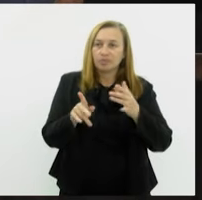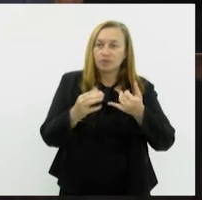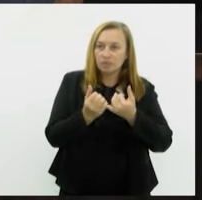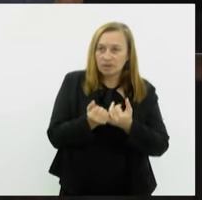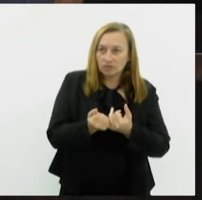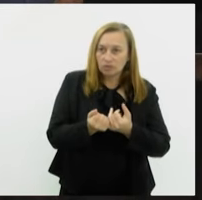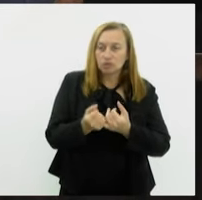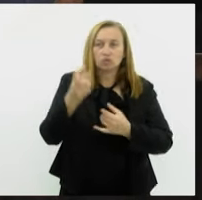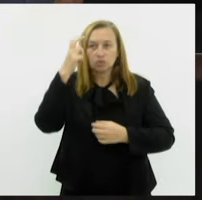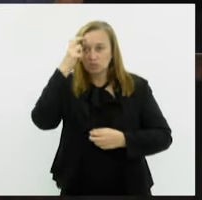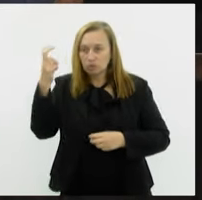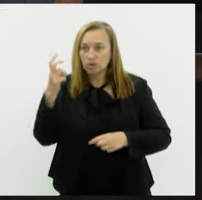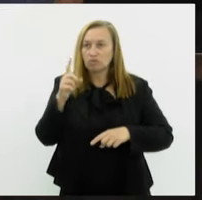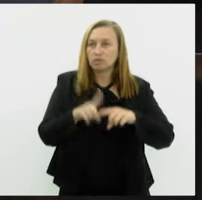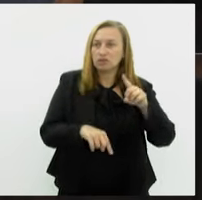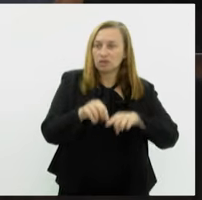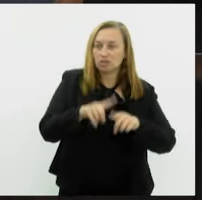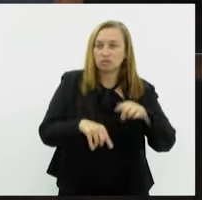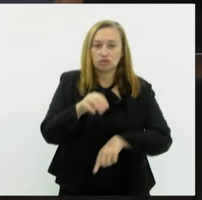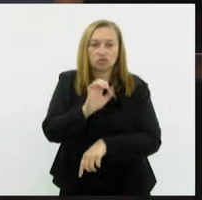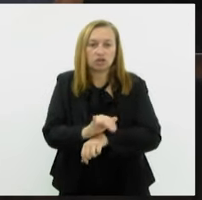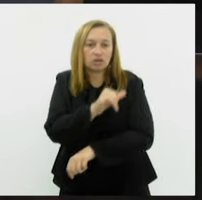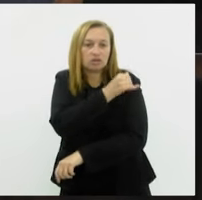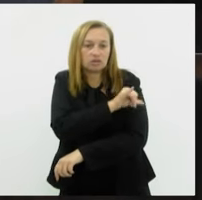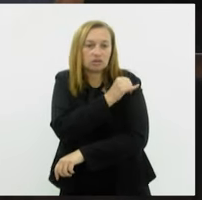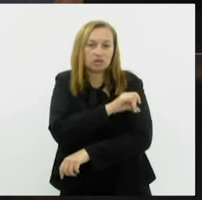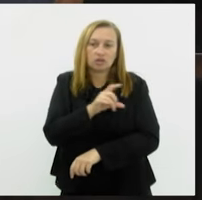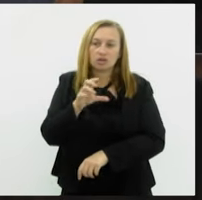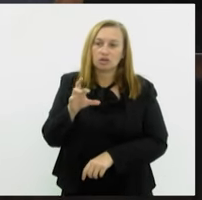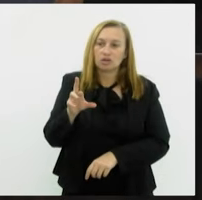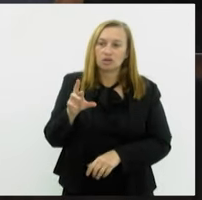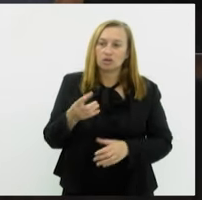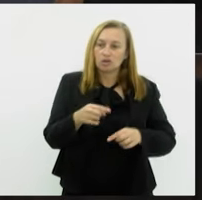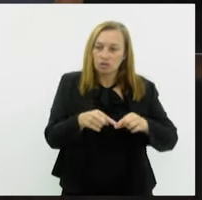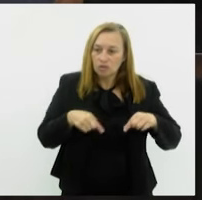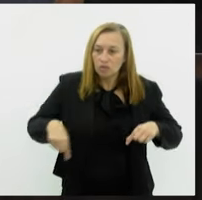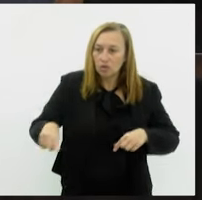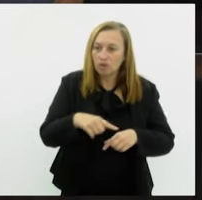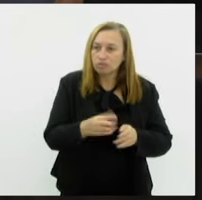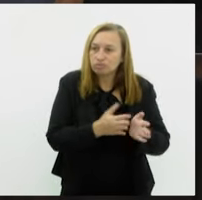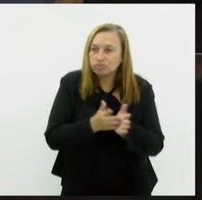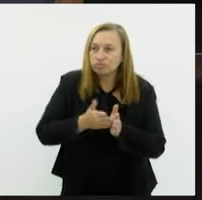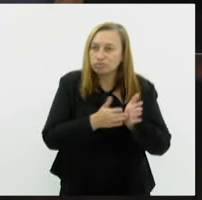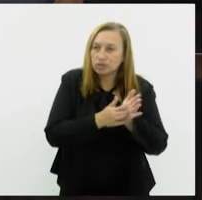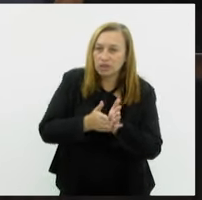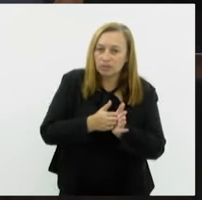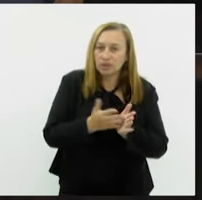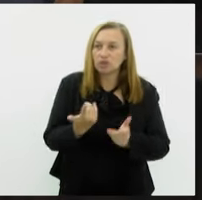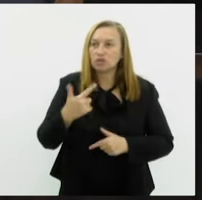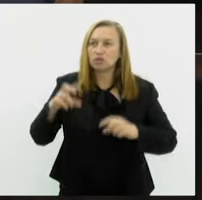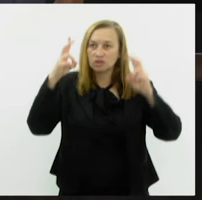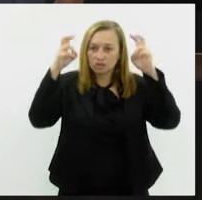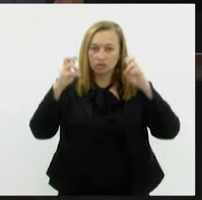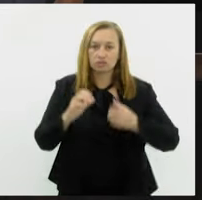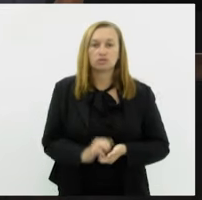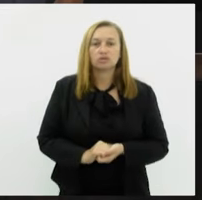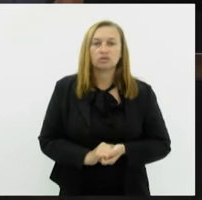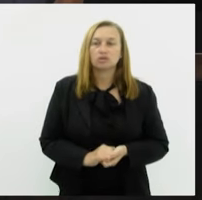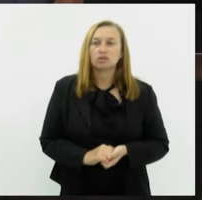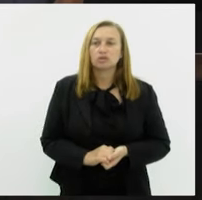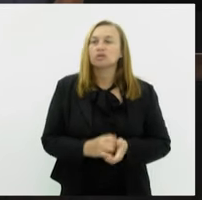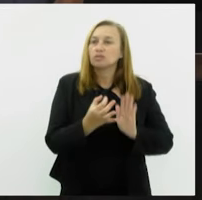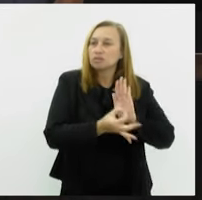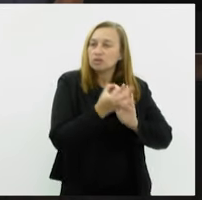cultural e material do Estado do Rio de Janeiro a roda de samba, samba play, e dá outras providências. Pareceres